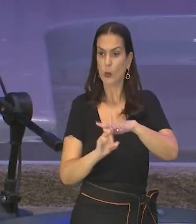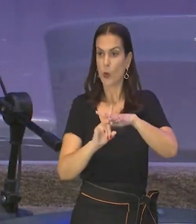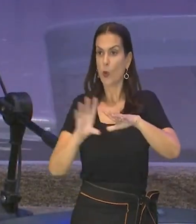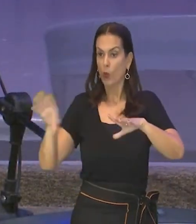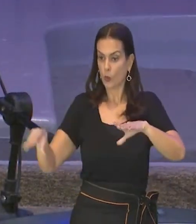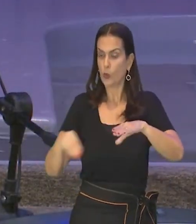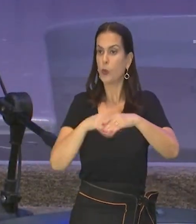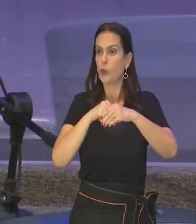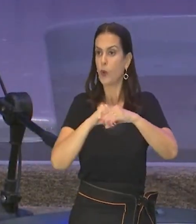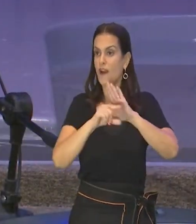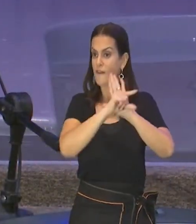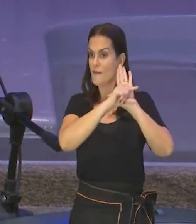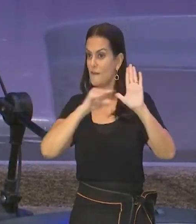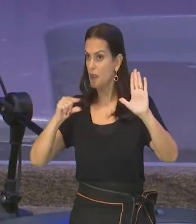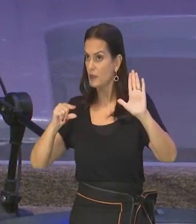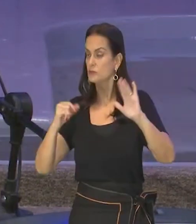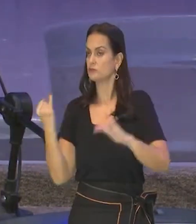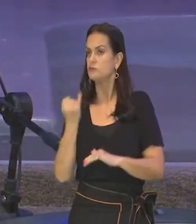muito significativa,